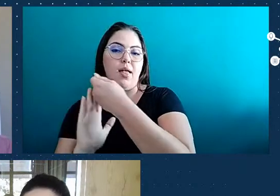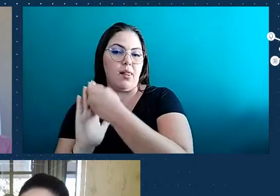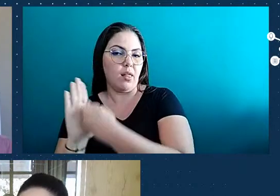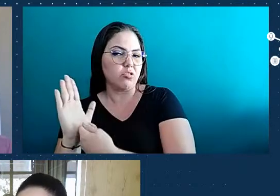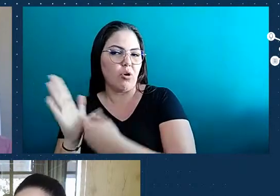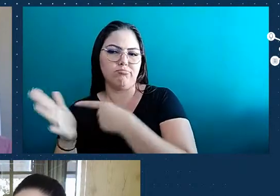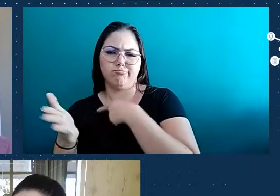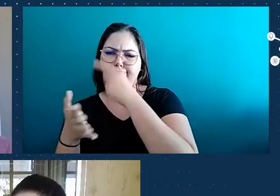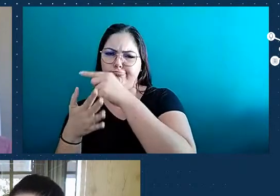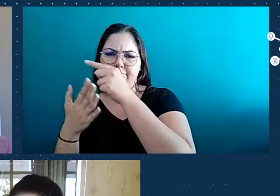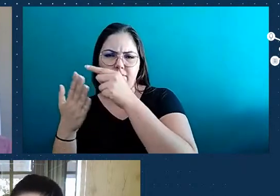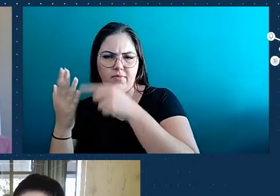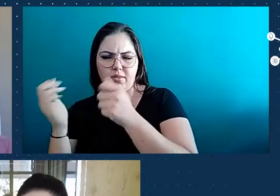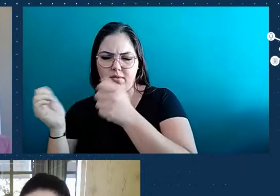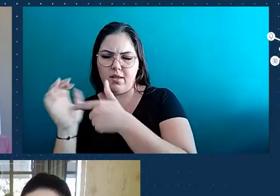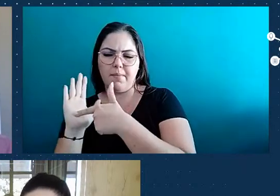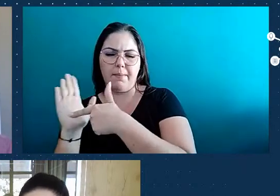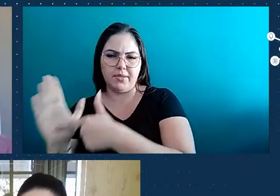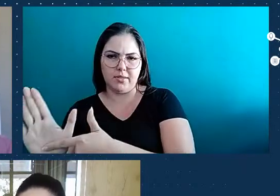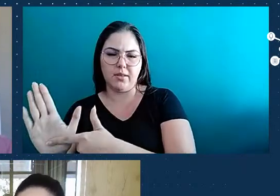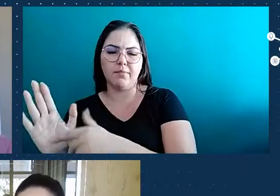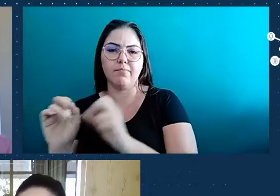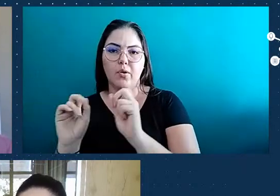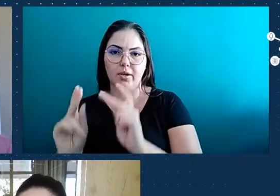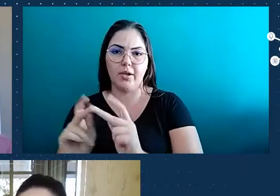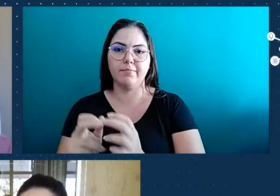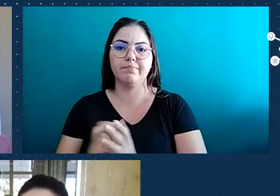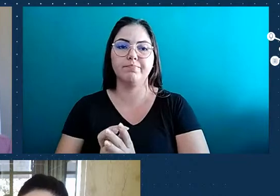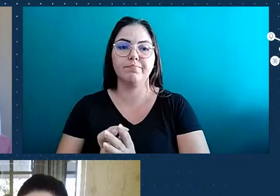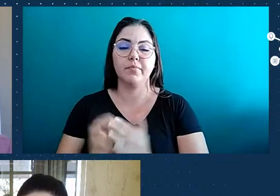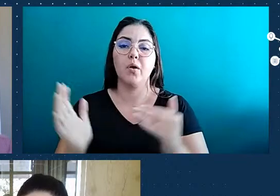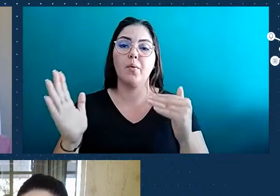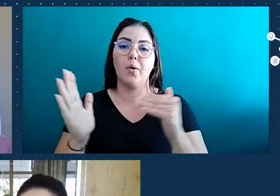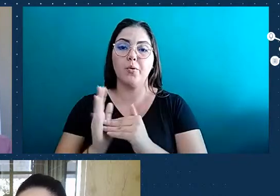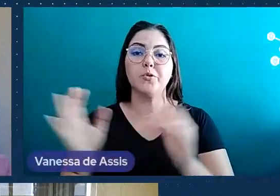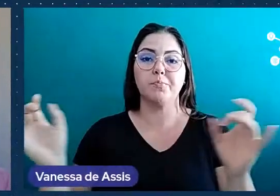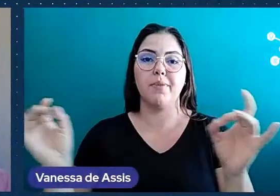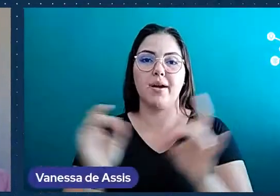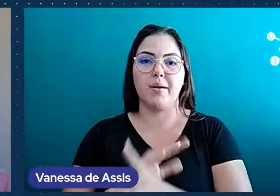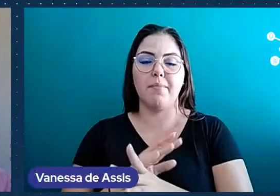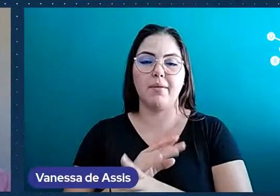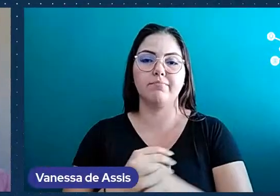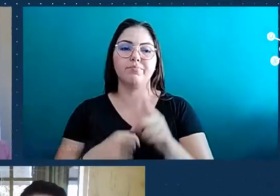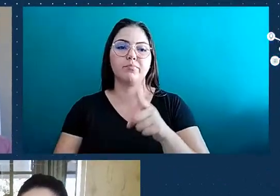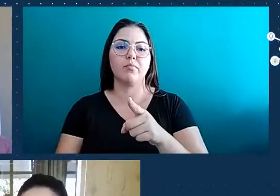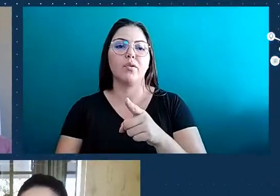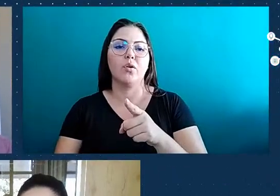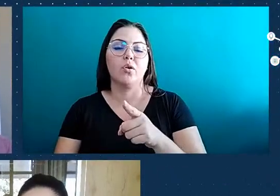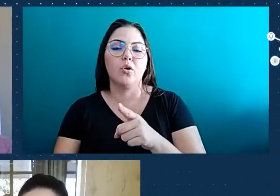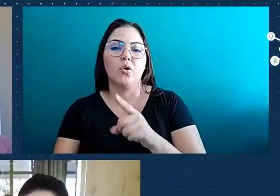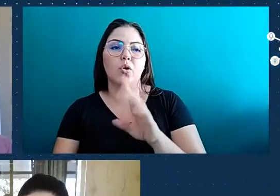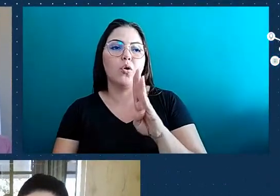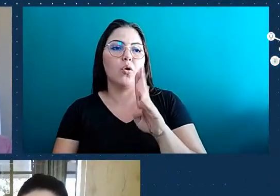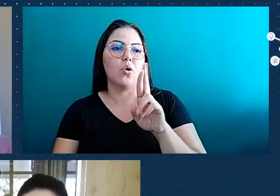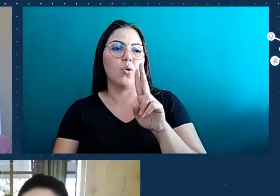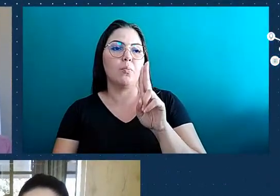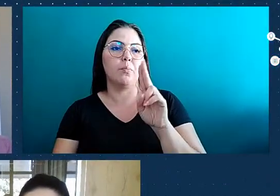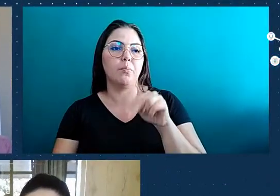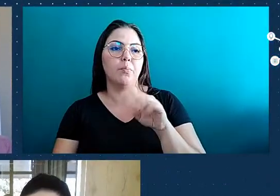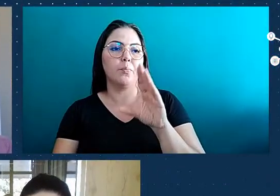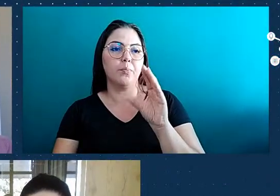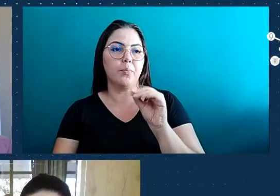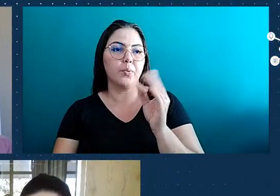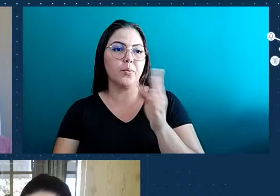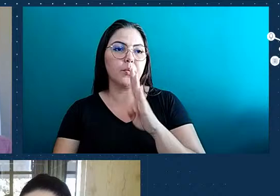Certo. E agora, para finalizar, professor, o Bruno Batista perguntou: na elaboração, obrigatoriamente, devo ter